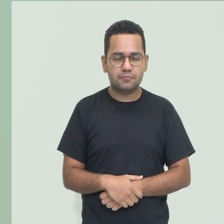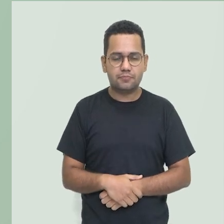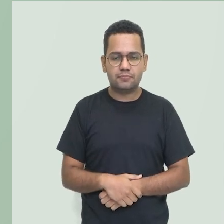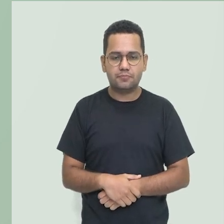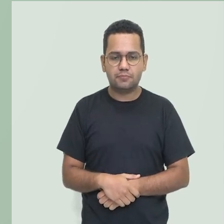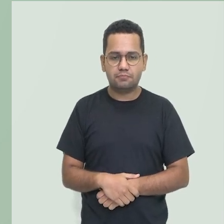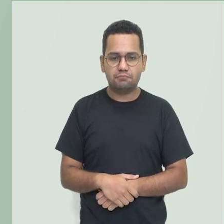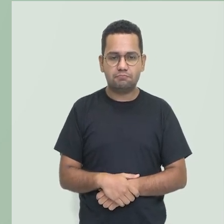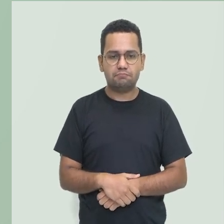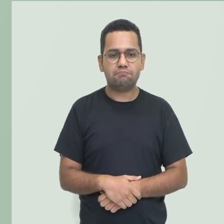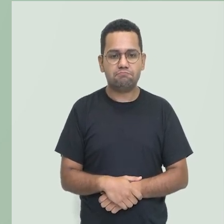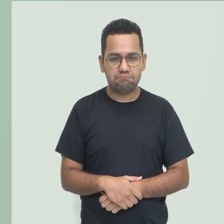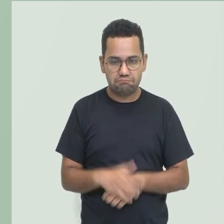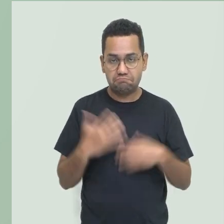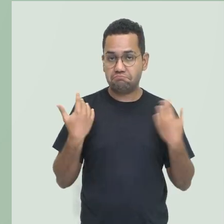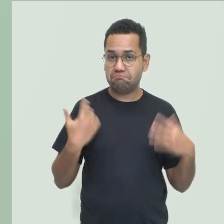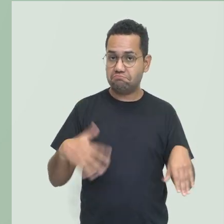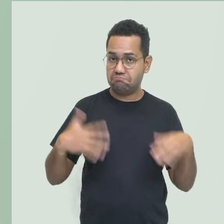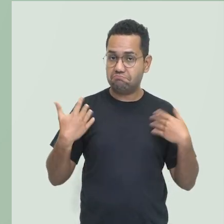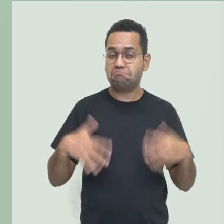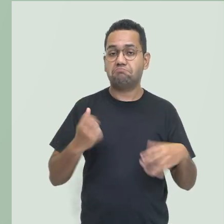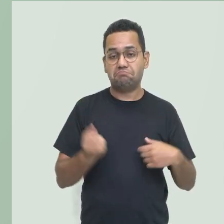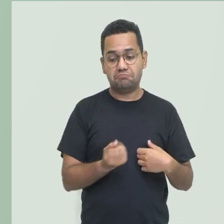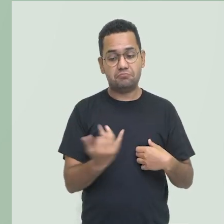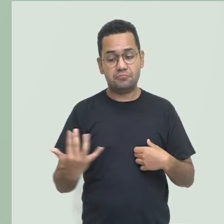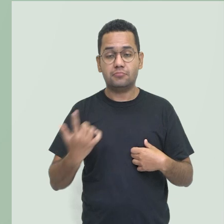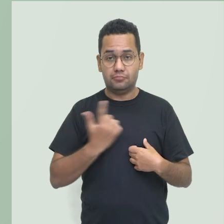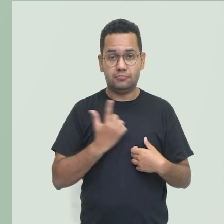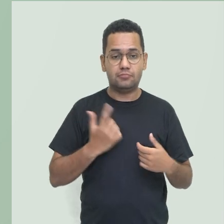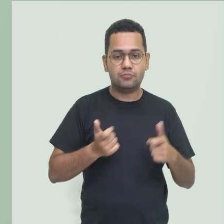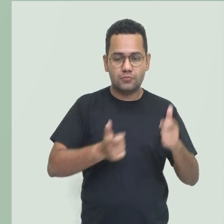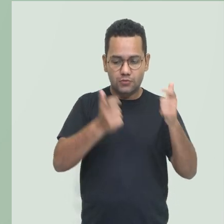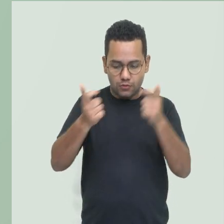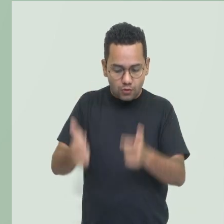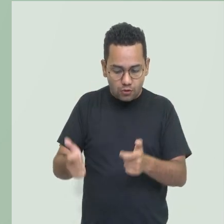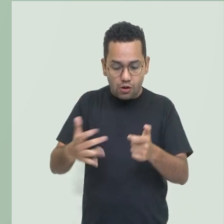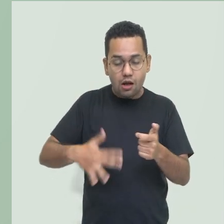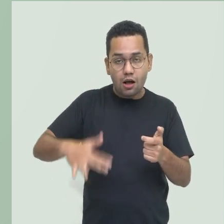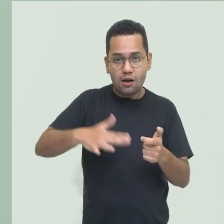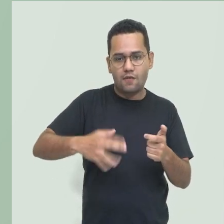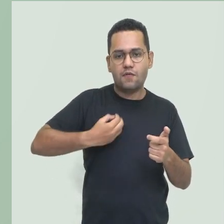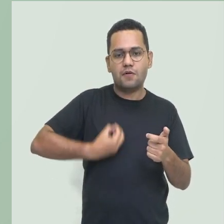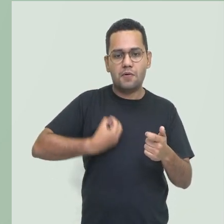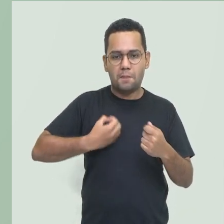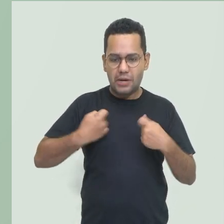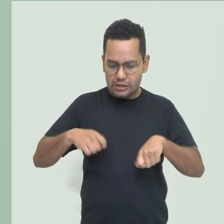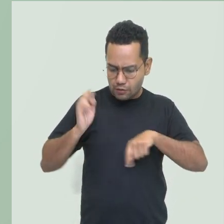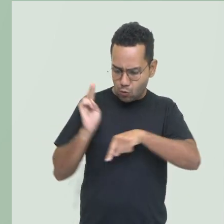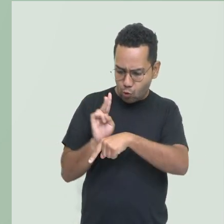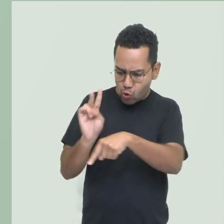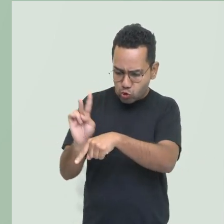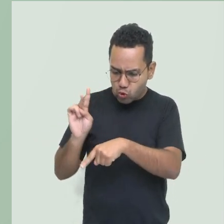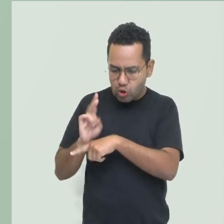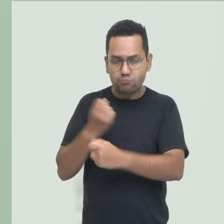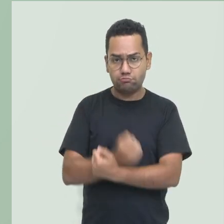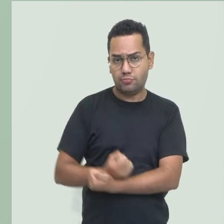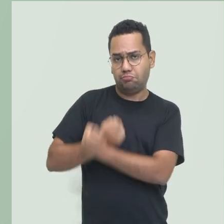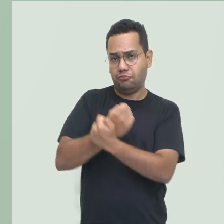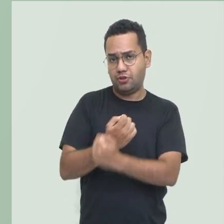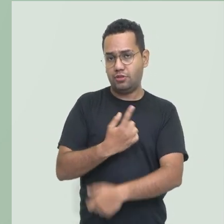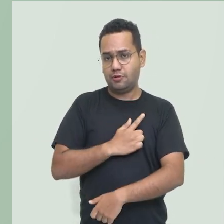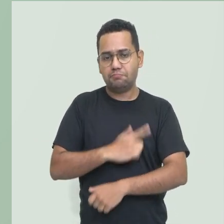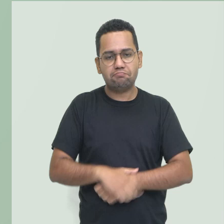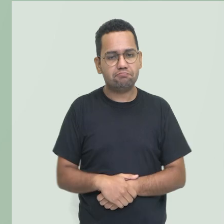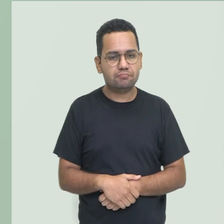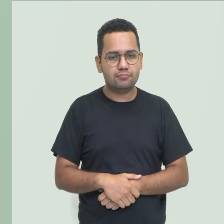7.356, quer dizer, tem muita espécie endêmica dentro dessa área que precisa ser contida, que precisa ser preservada.